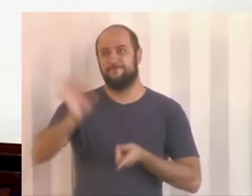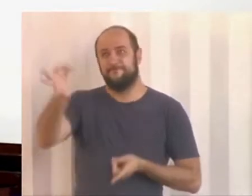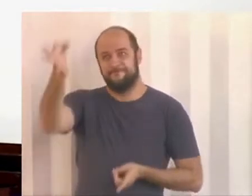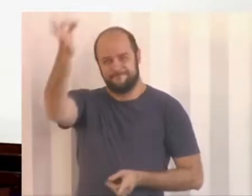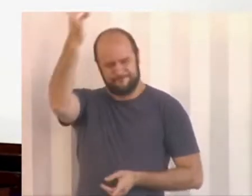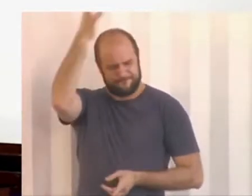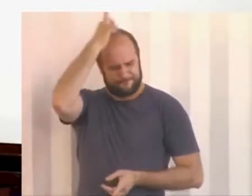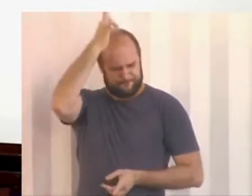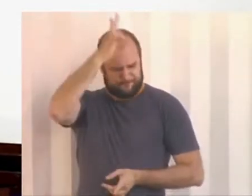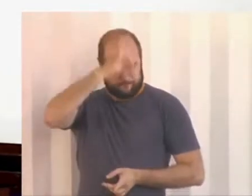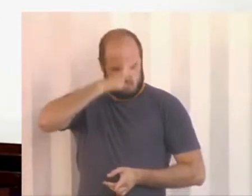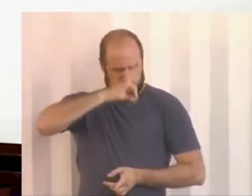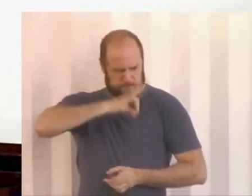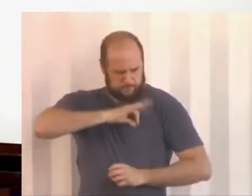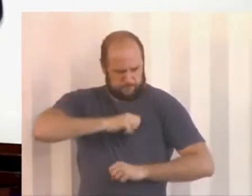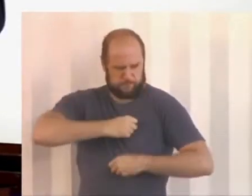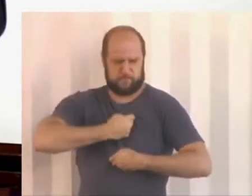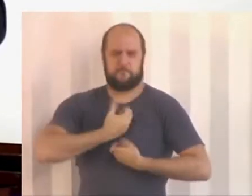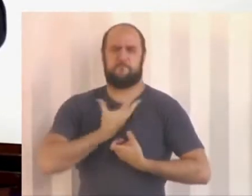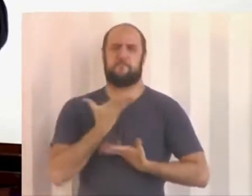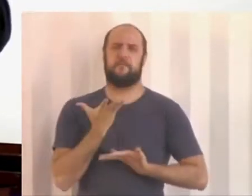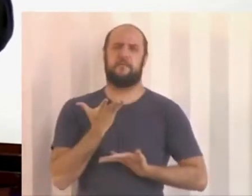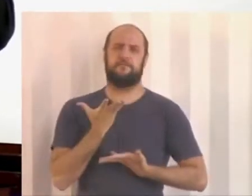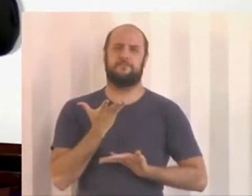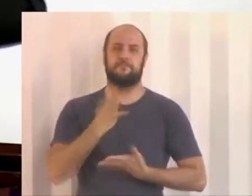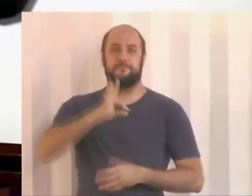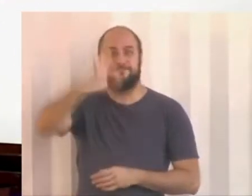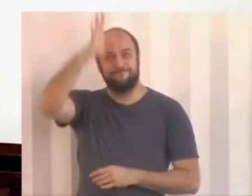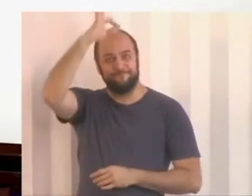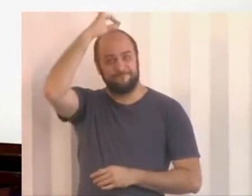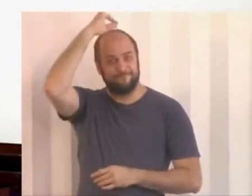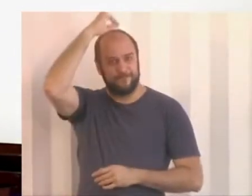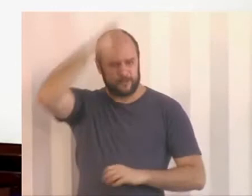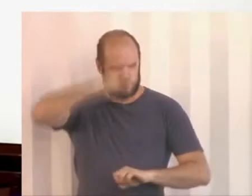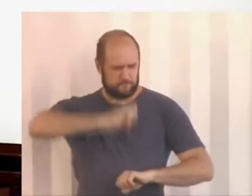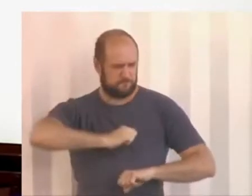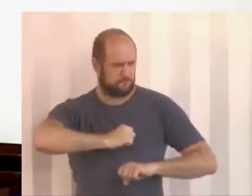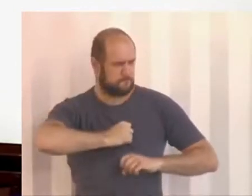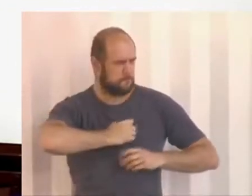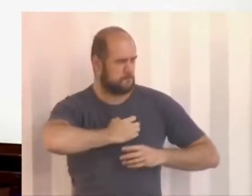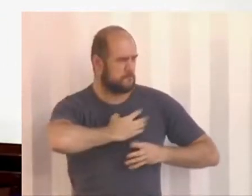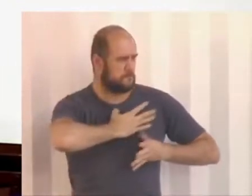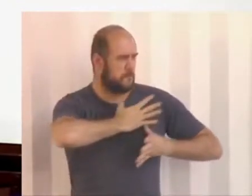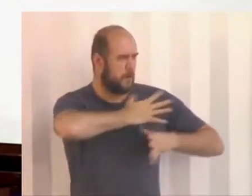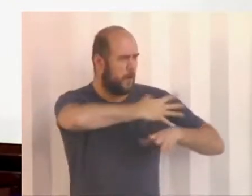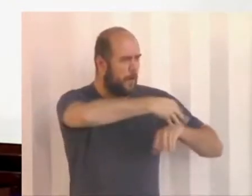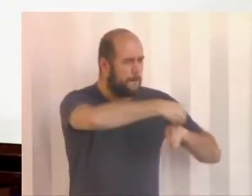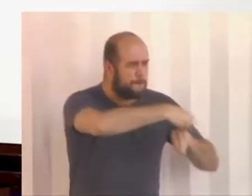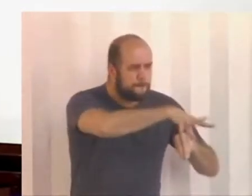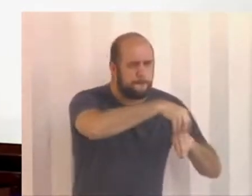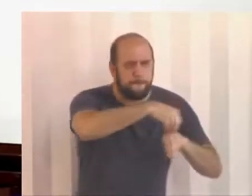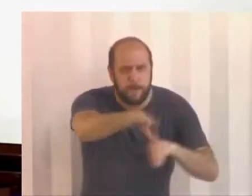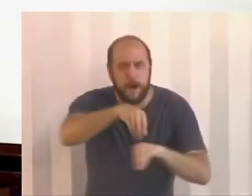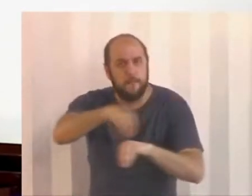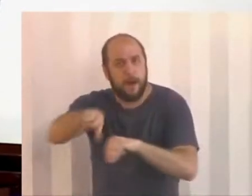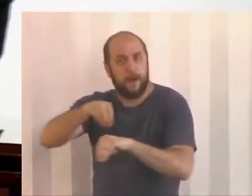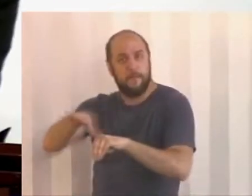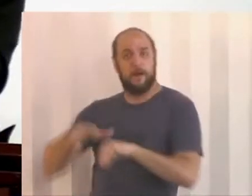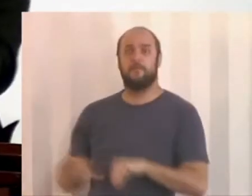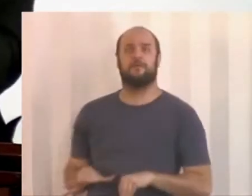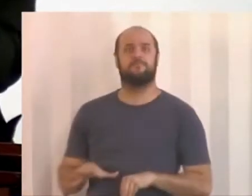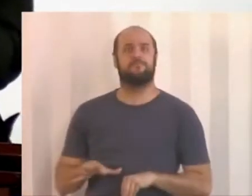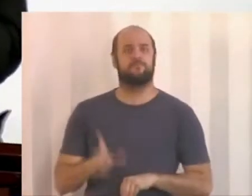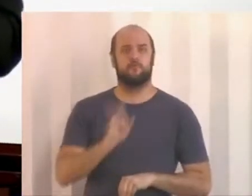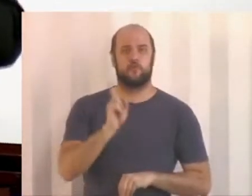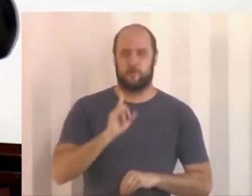mim. E isso que é doado a mim deve ser compartilhado, pois essa união não é entre uma